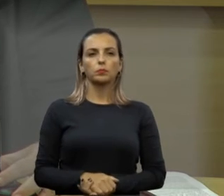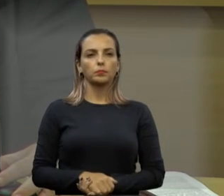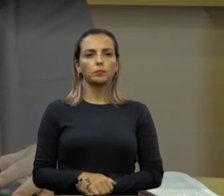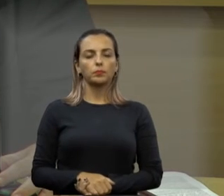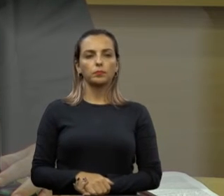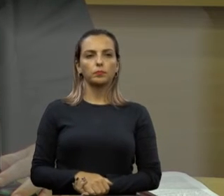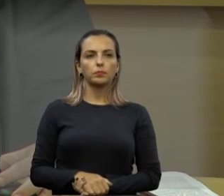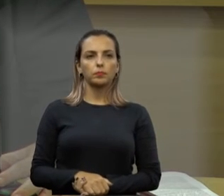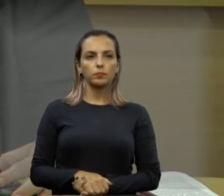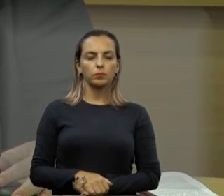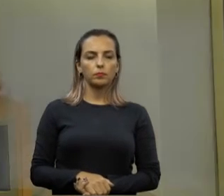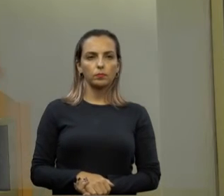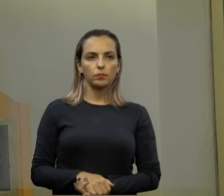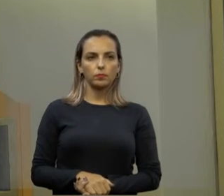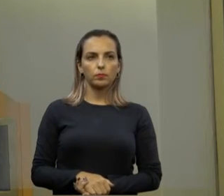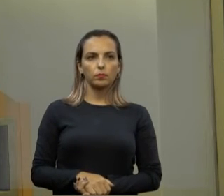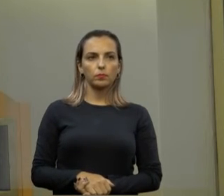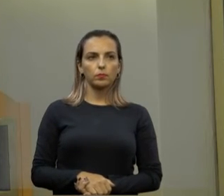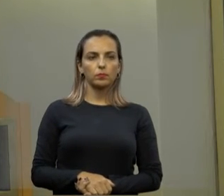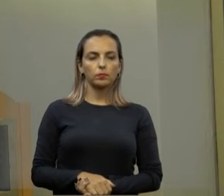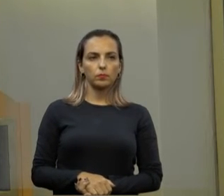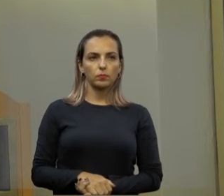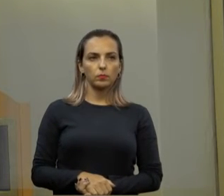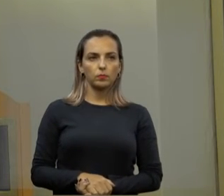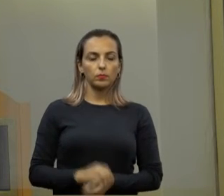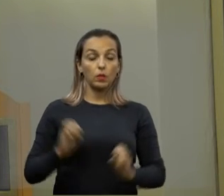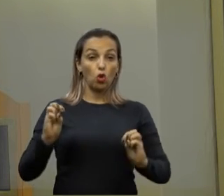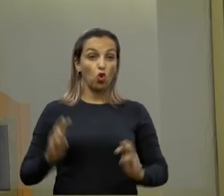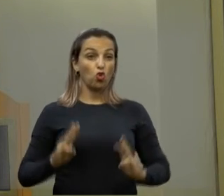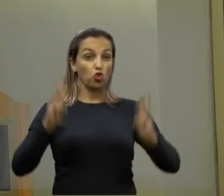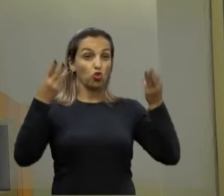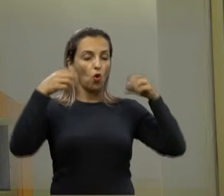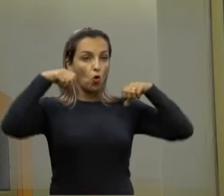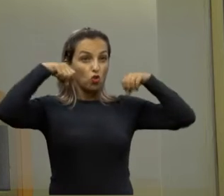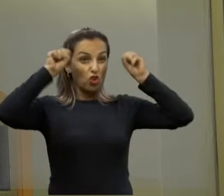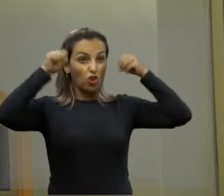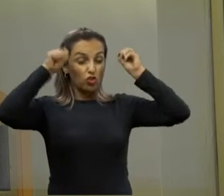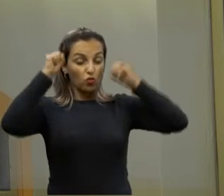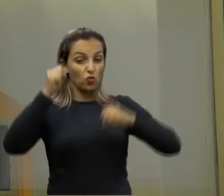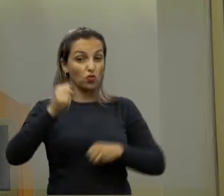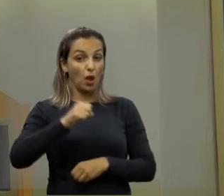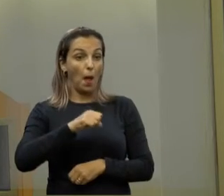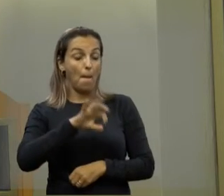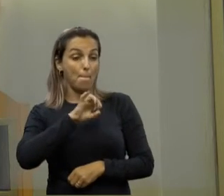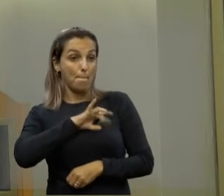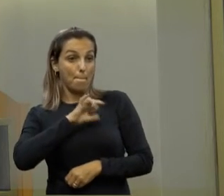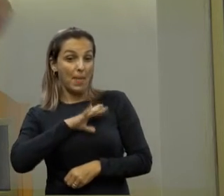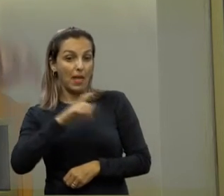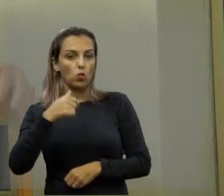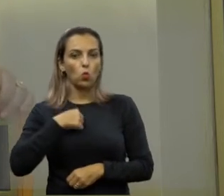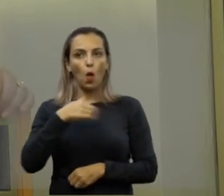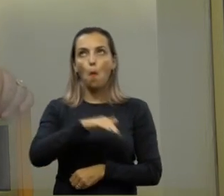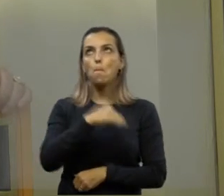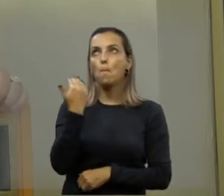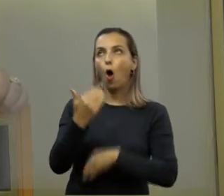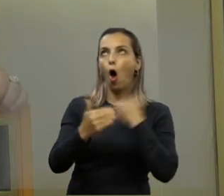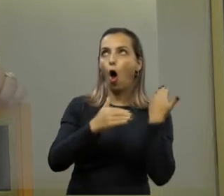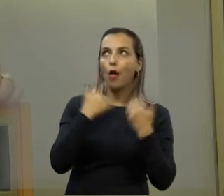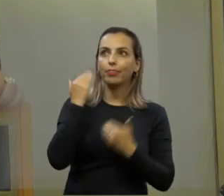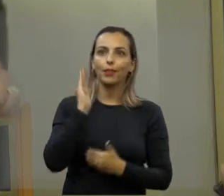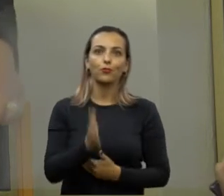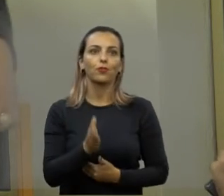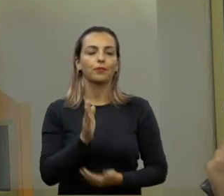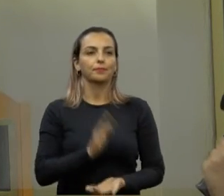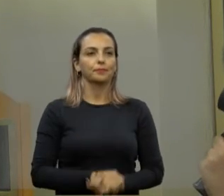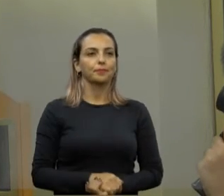reserva bem se show da show da Xuxa me amedronta nem viveu estaria Então é bom a gente de marcar